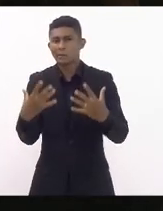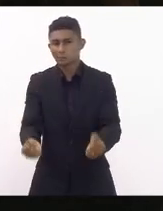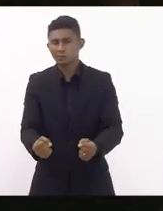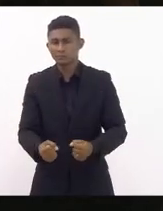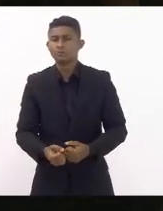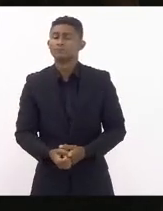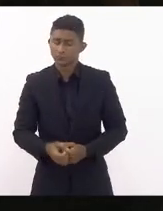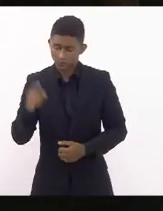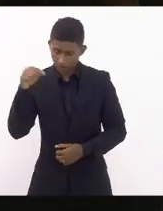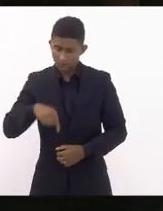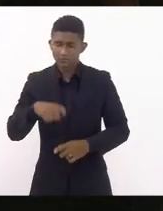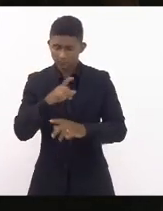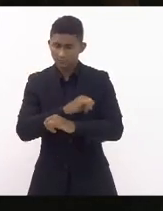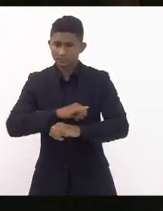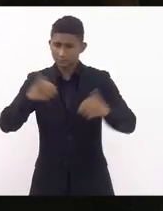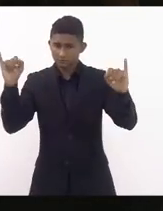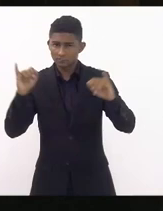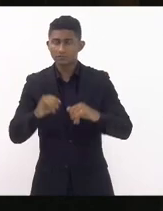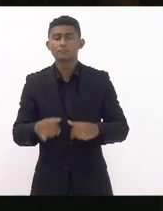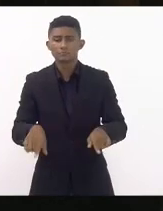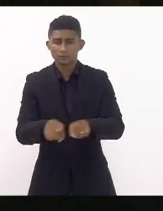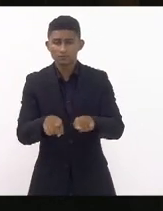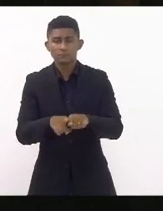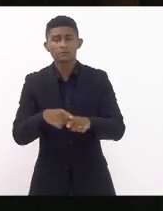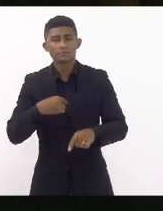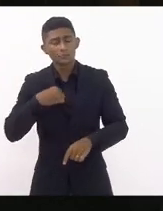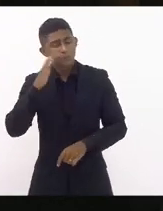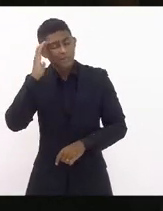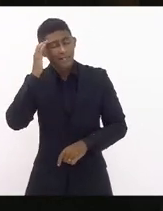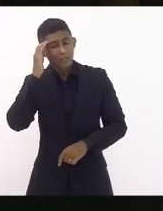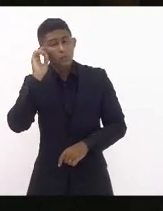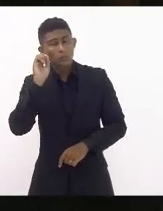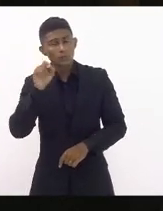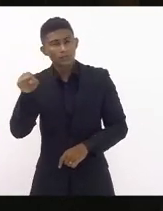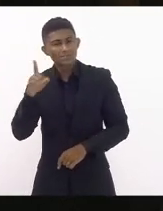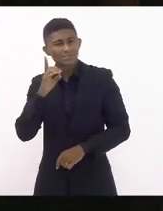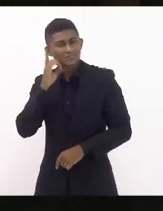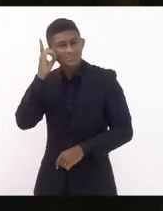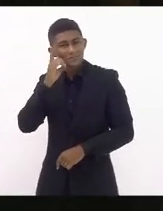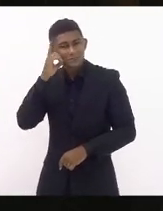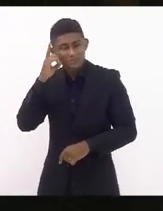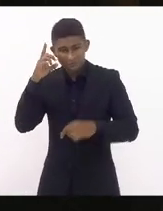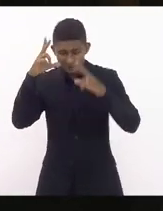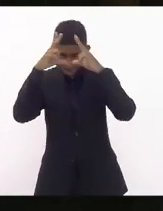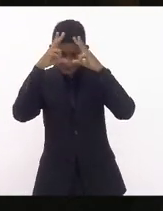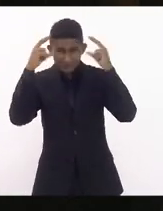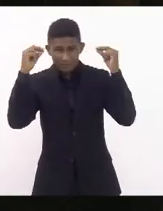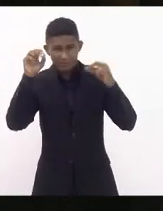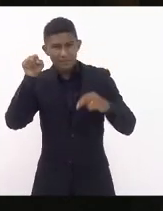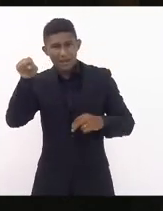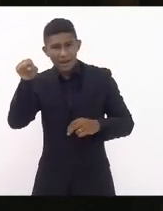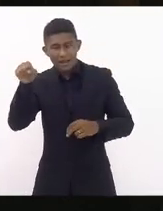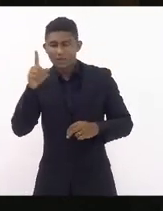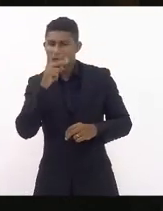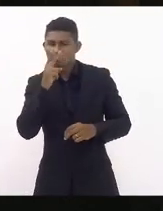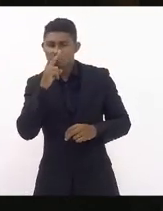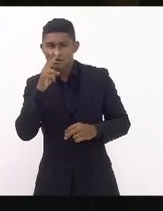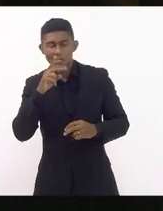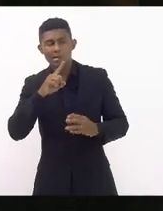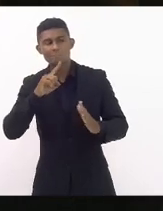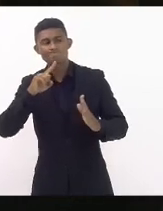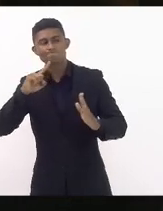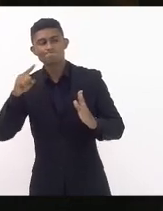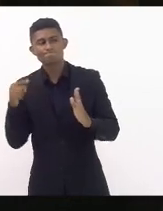esse registro aqui. E entendo também que a fala da deputada enfermeira Rejane não teve a intenção de